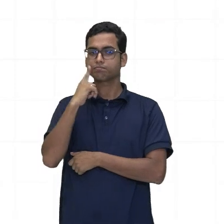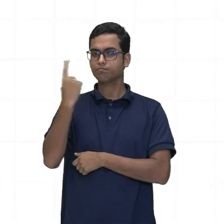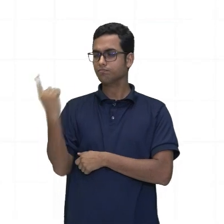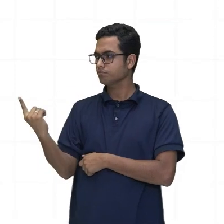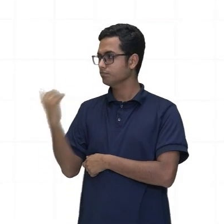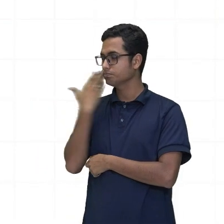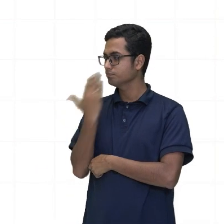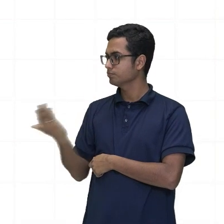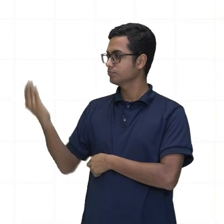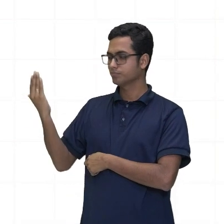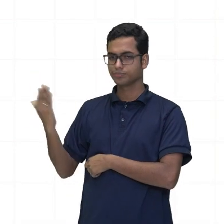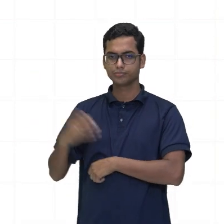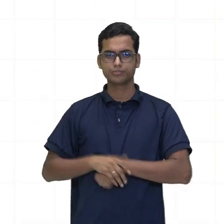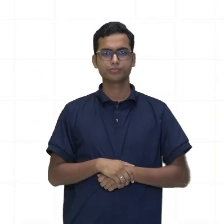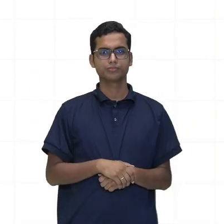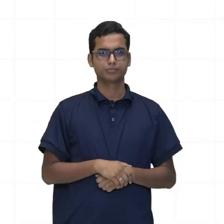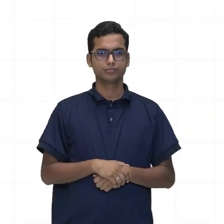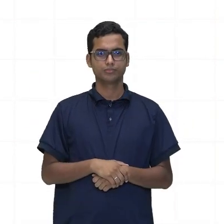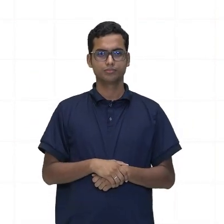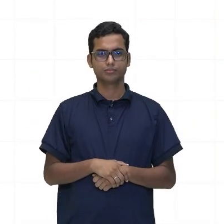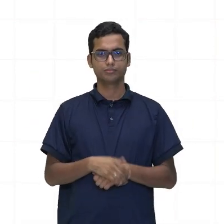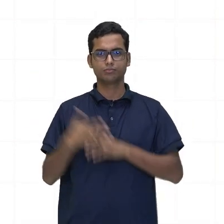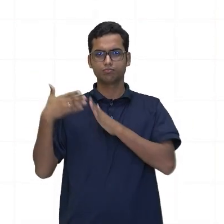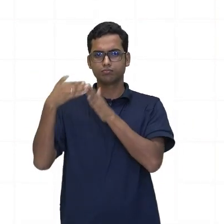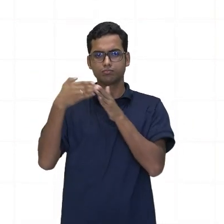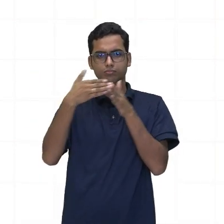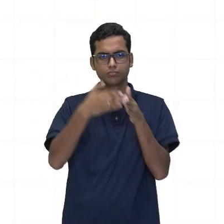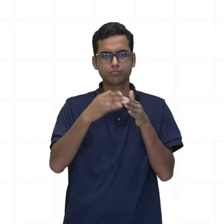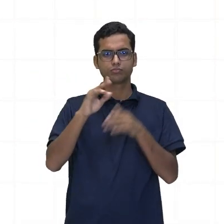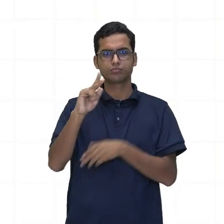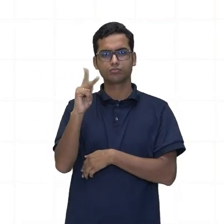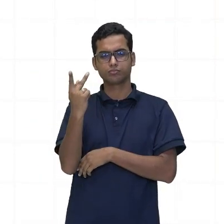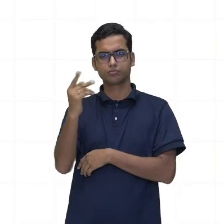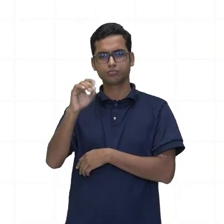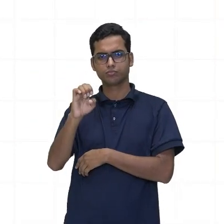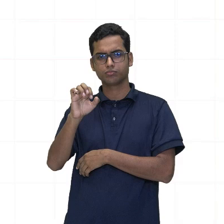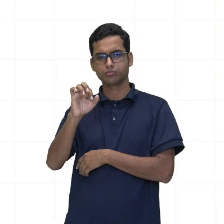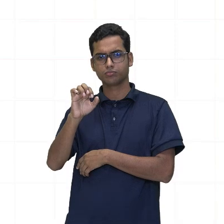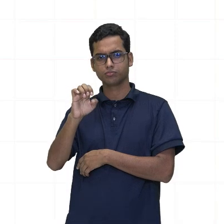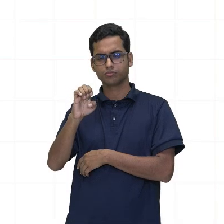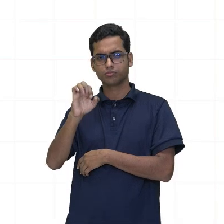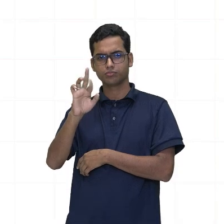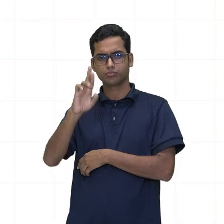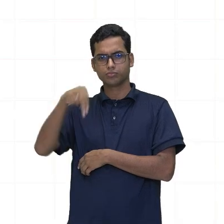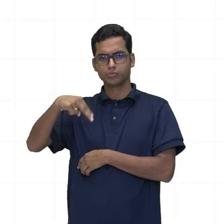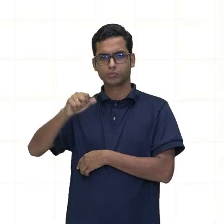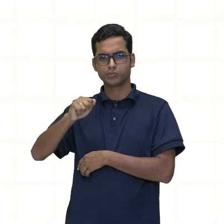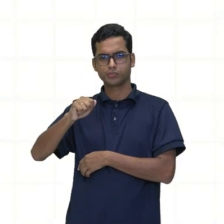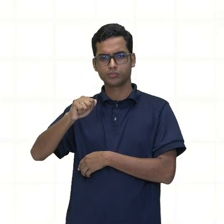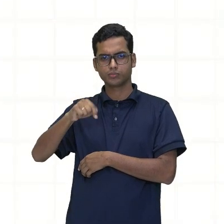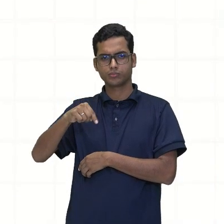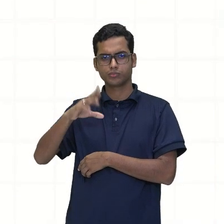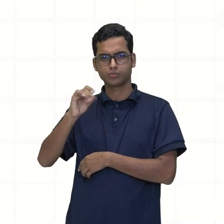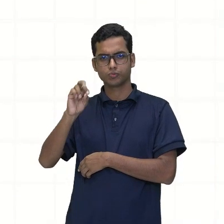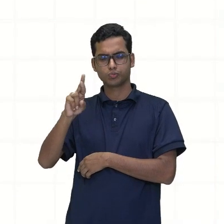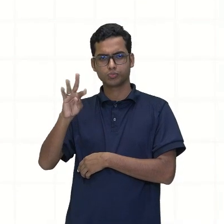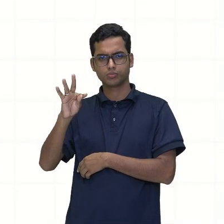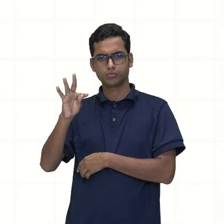Hernán Cortés e a chegada ao México. Hernán Cortés se estabelece na península de Yucatán.